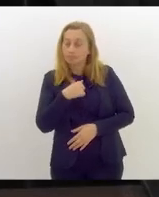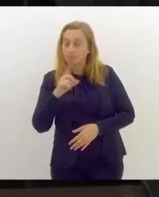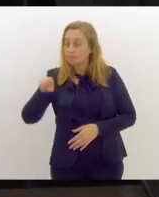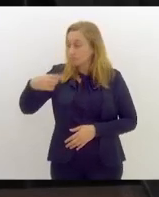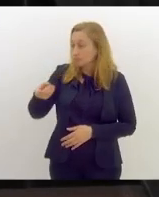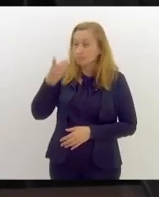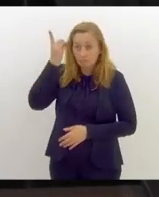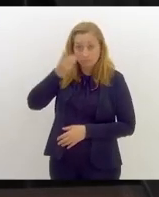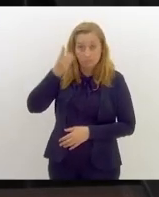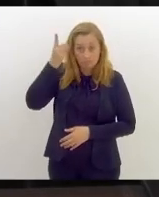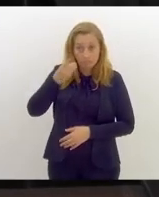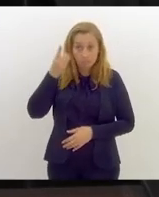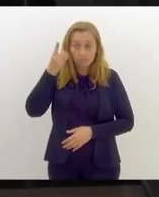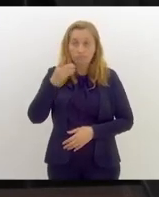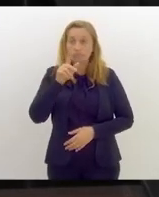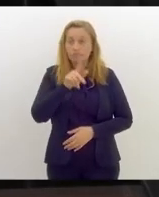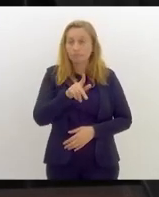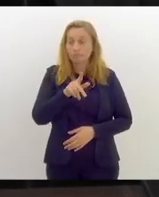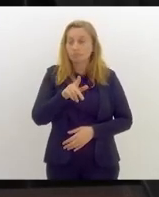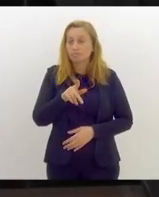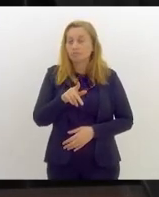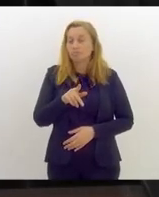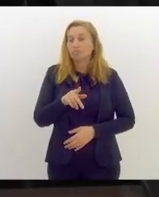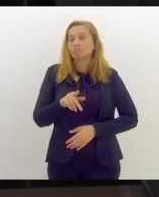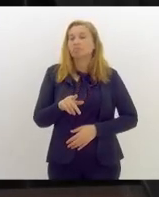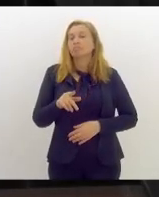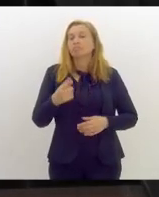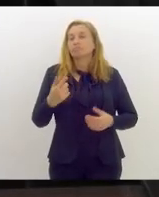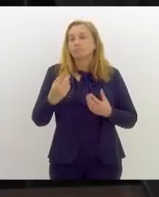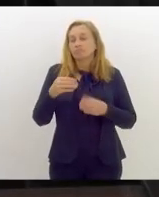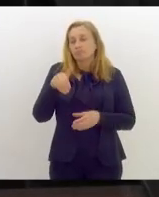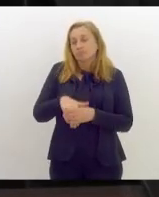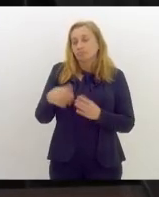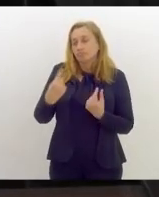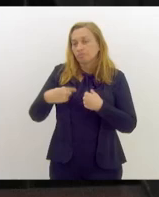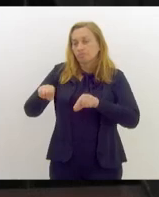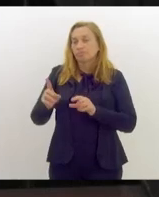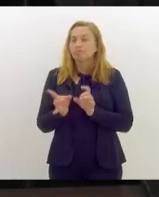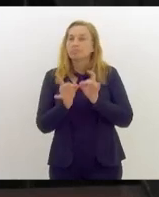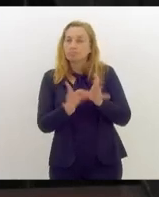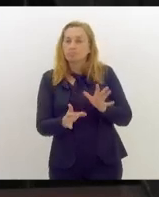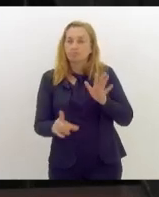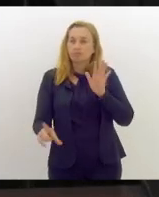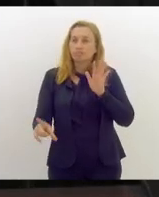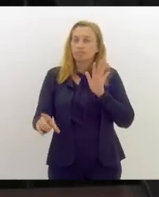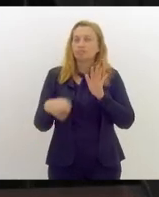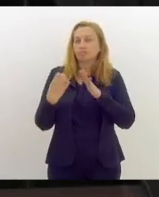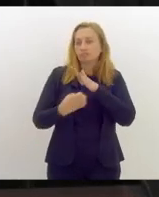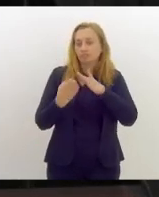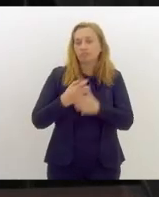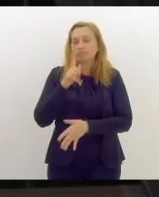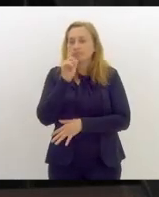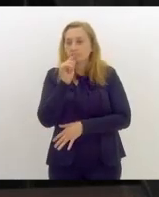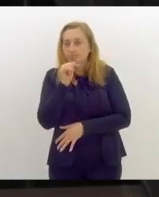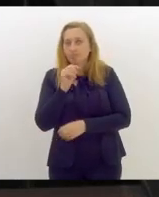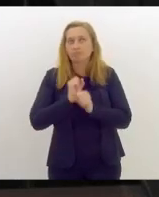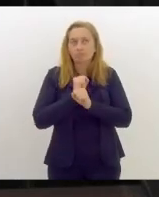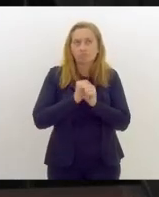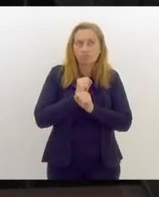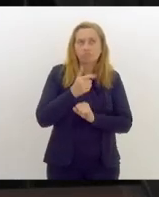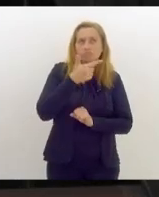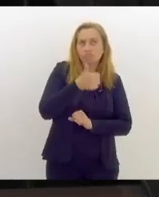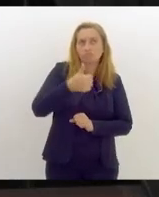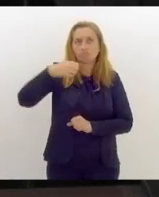deputados progressistas né votamos contra a venda da Cedae isso se deu não só no ano de